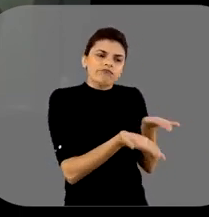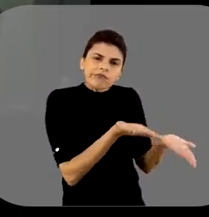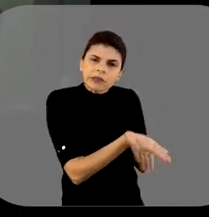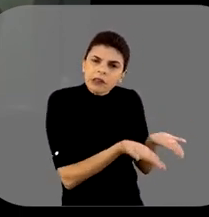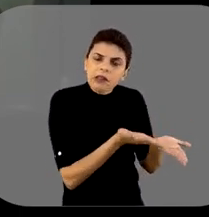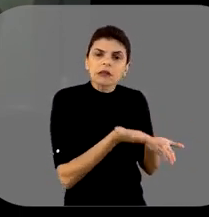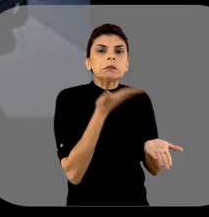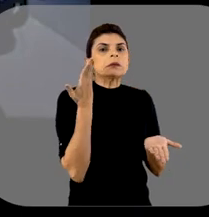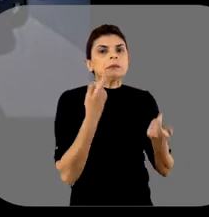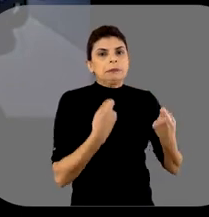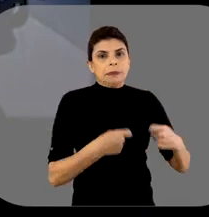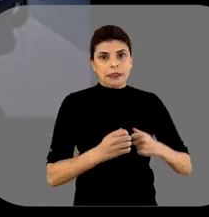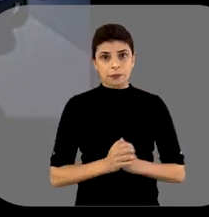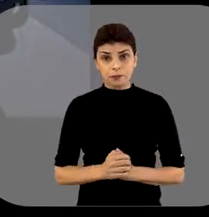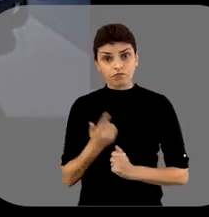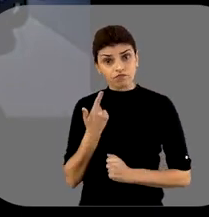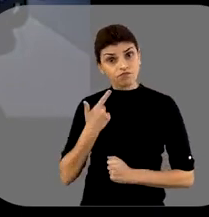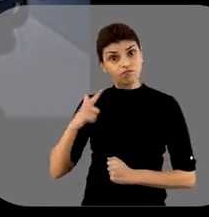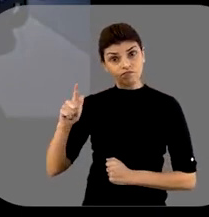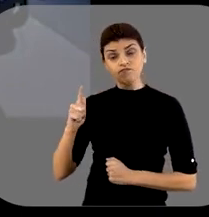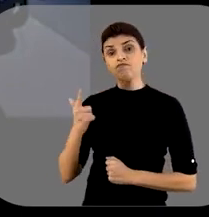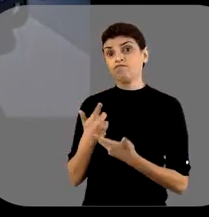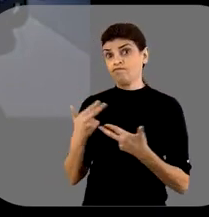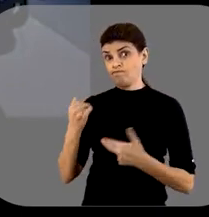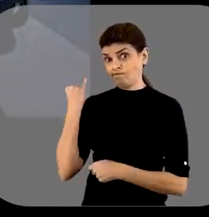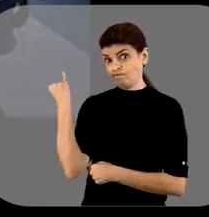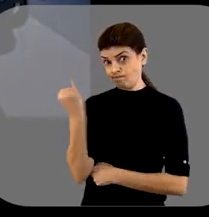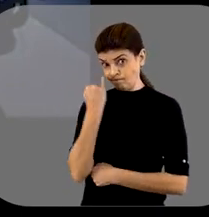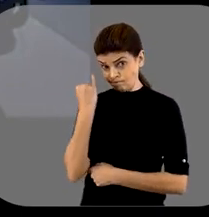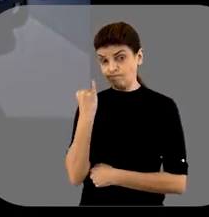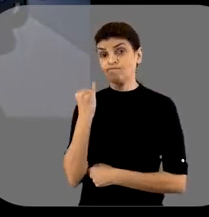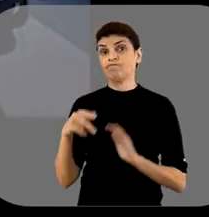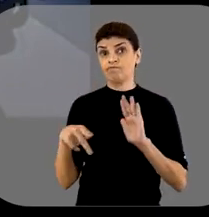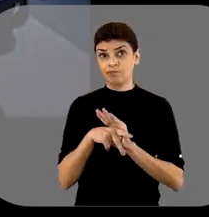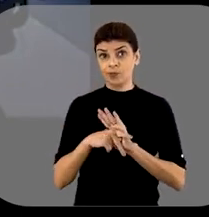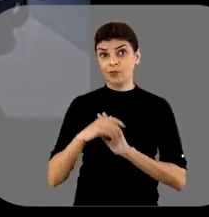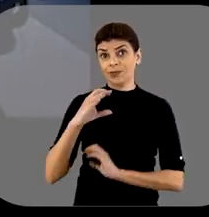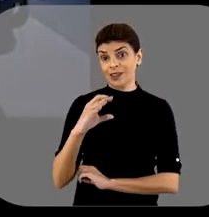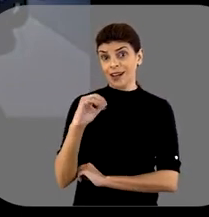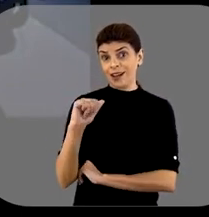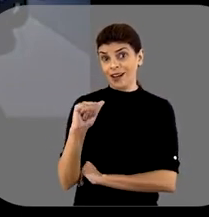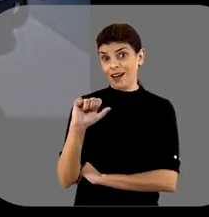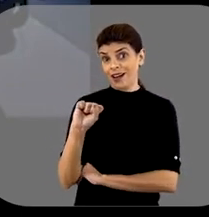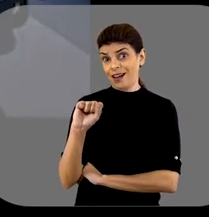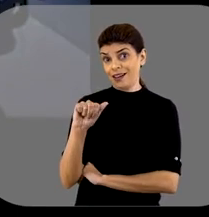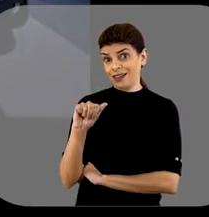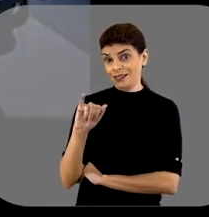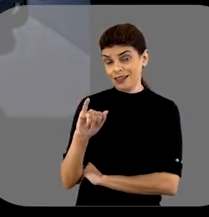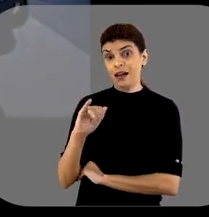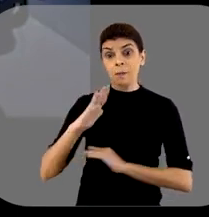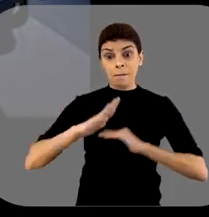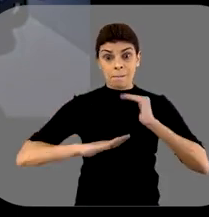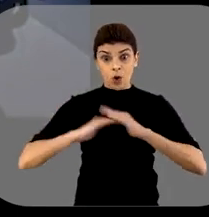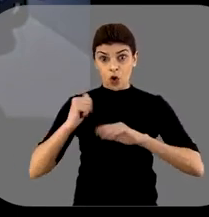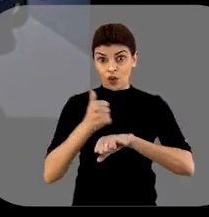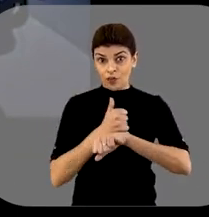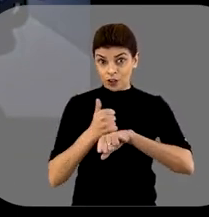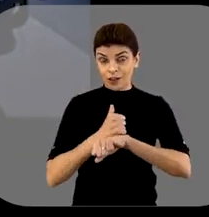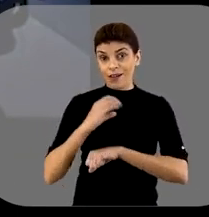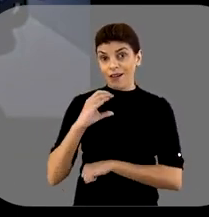medicação que ele necessite. E uma outra função interessante da CASAI é que os profissionais da